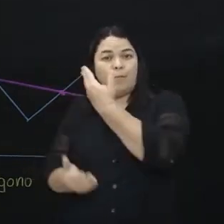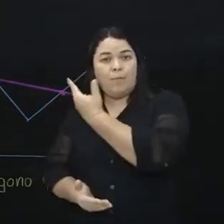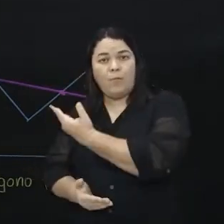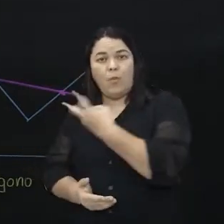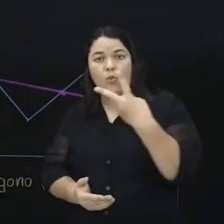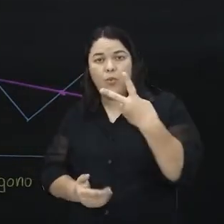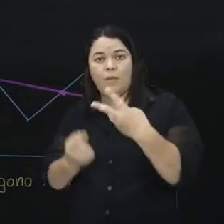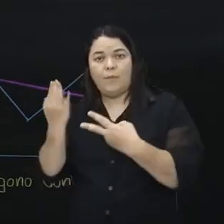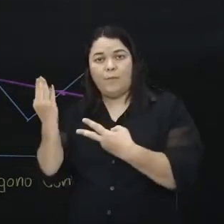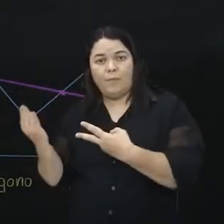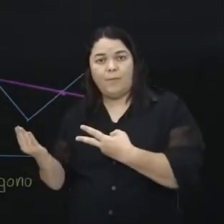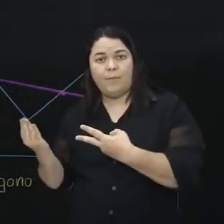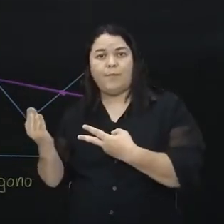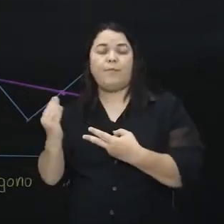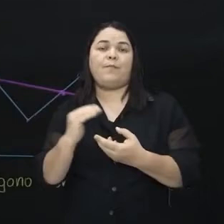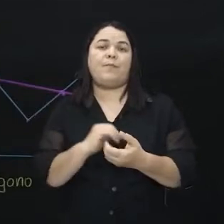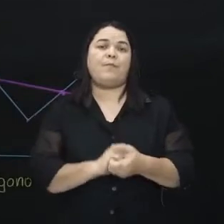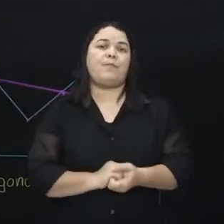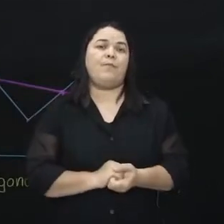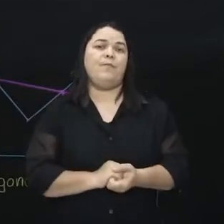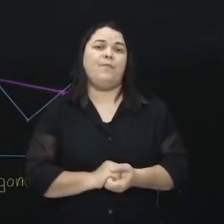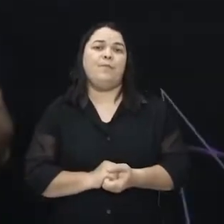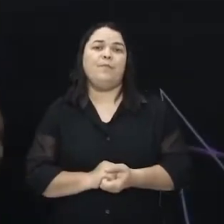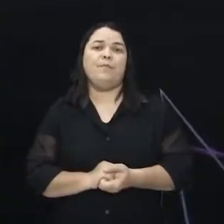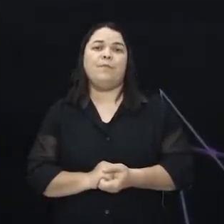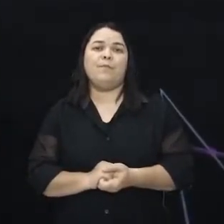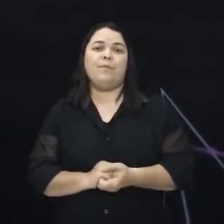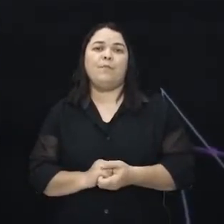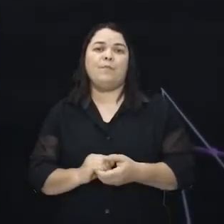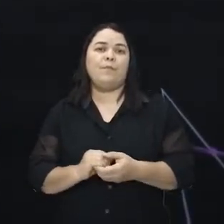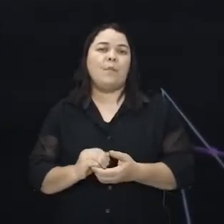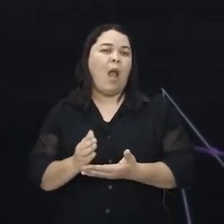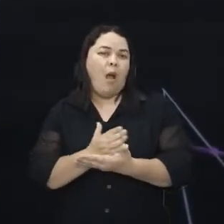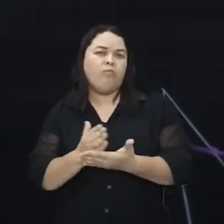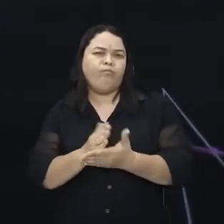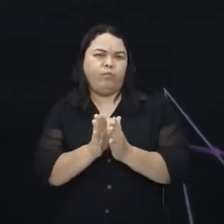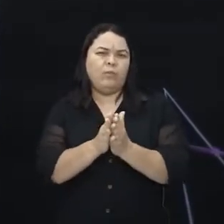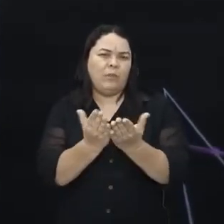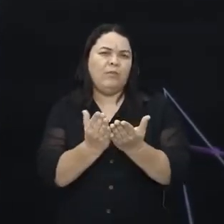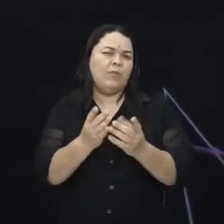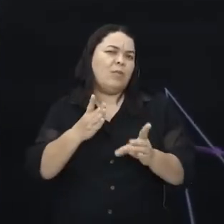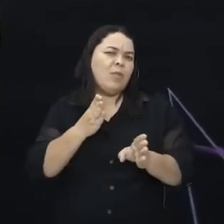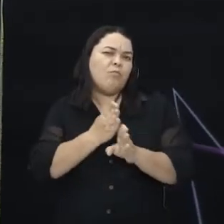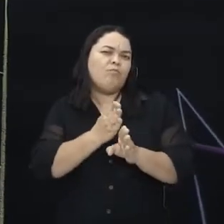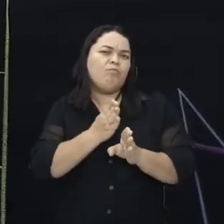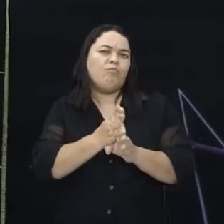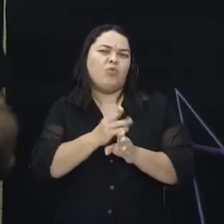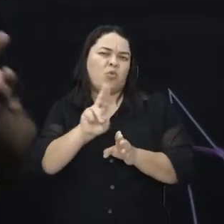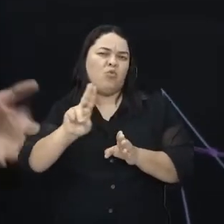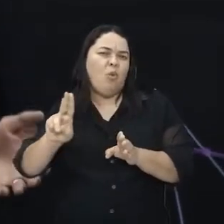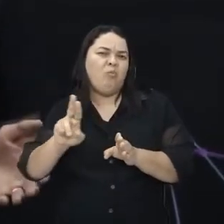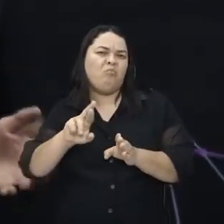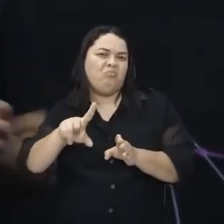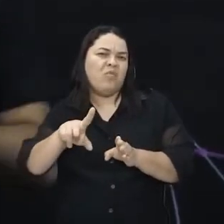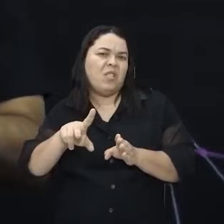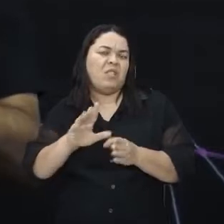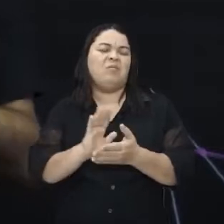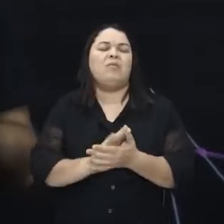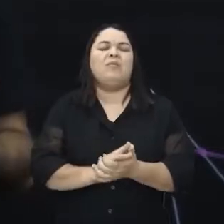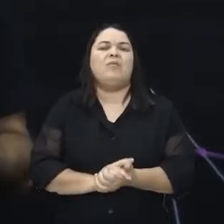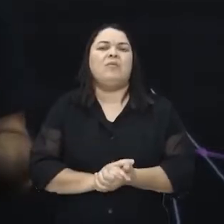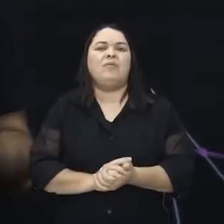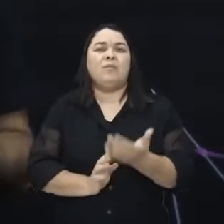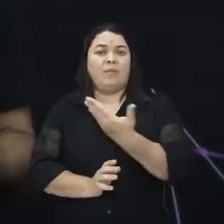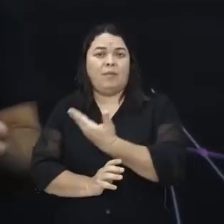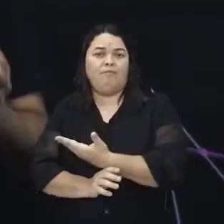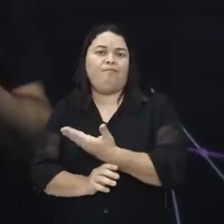outra delas é o polígono côncavo, onde também em alguns livros didáticos você pode ver polígono não convexo, mas é a